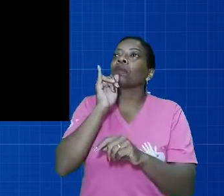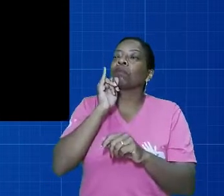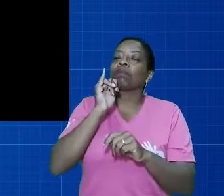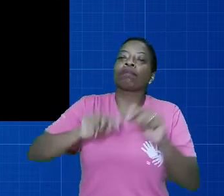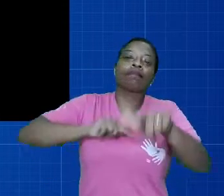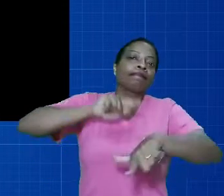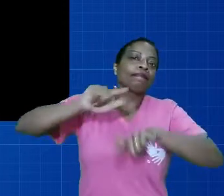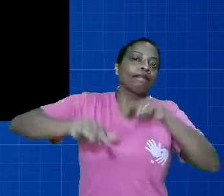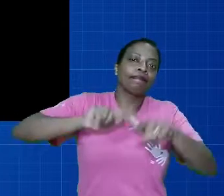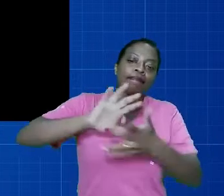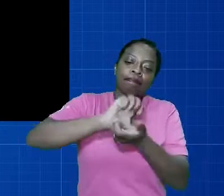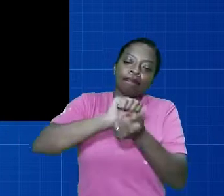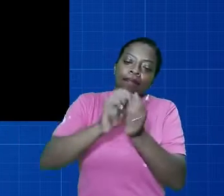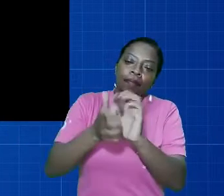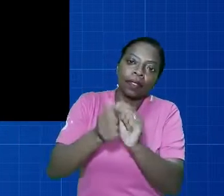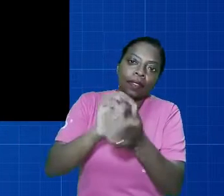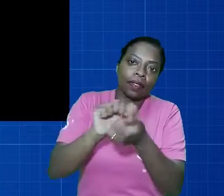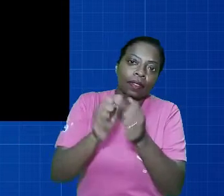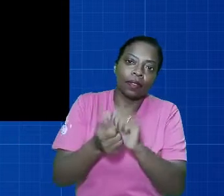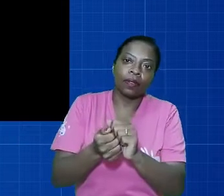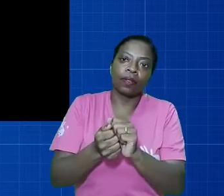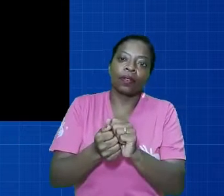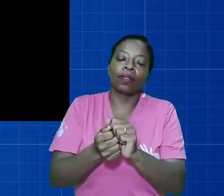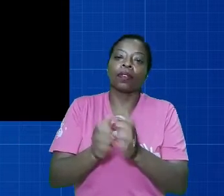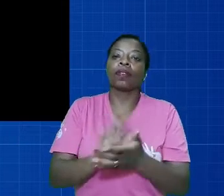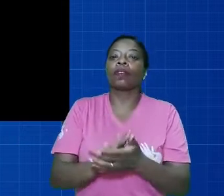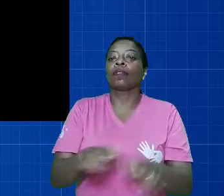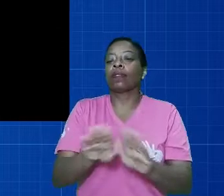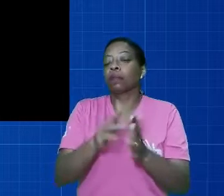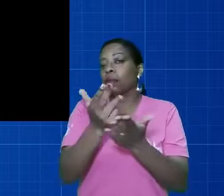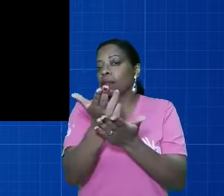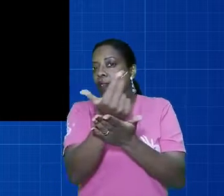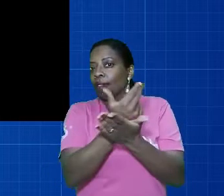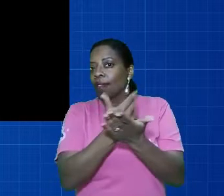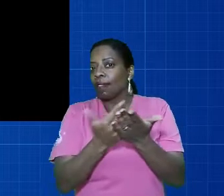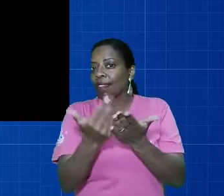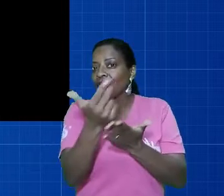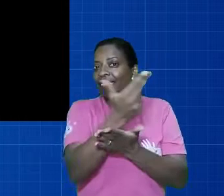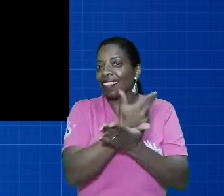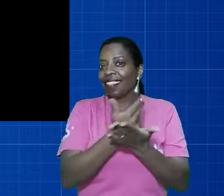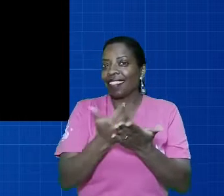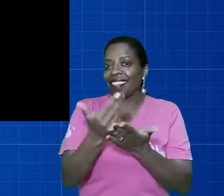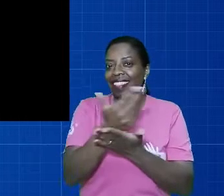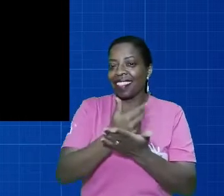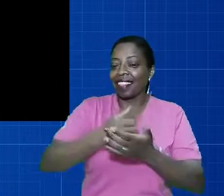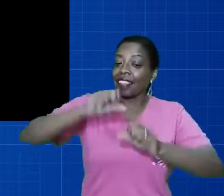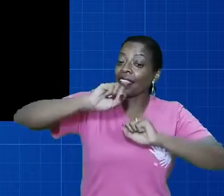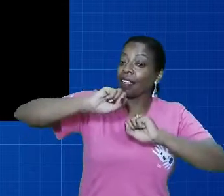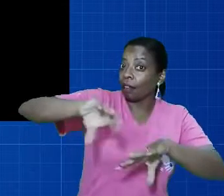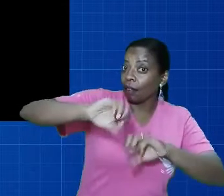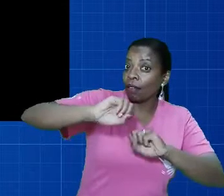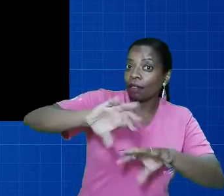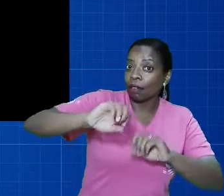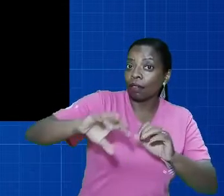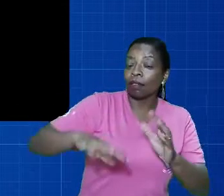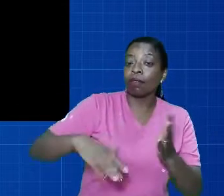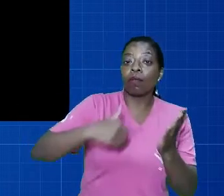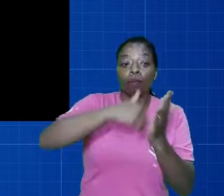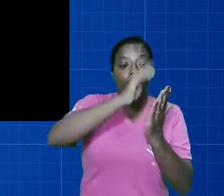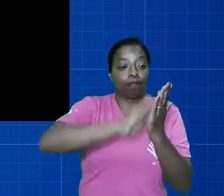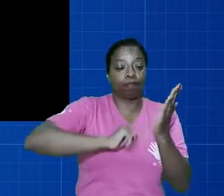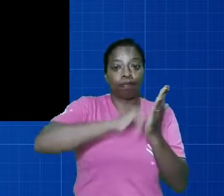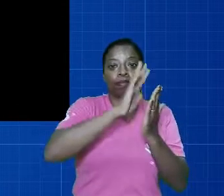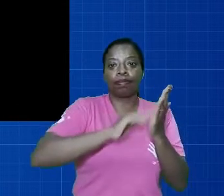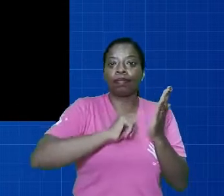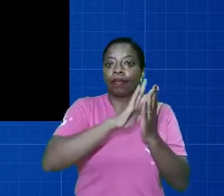manuais, né, o ensino de desenho, a própria educação artística, depois ela faz um pouco